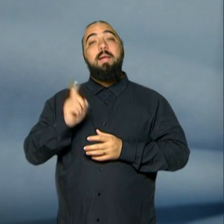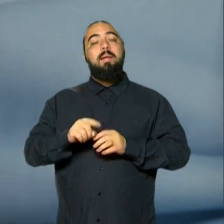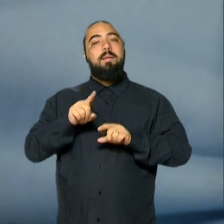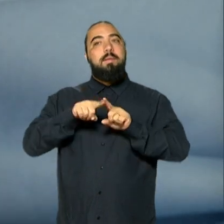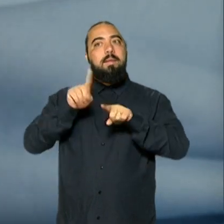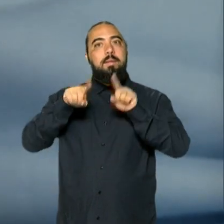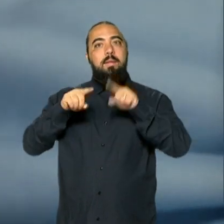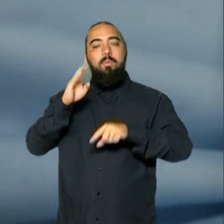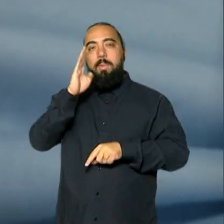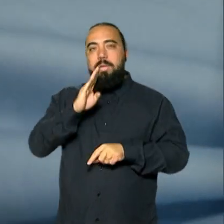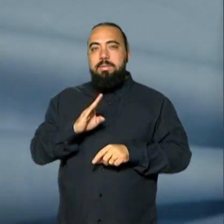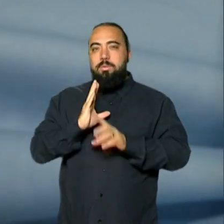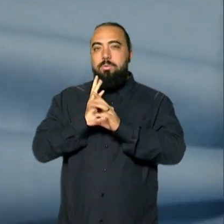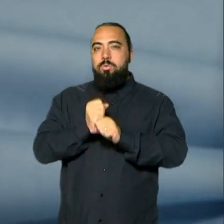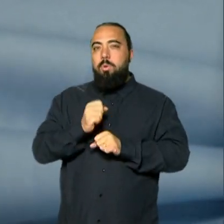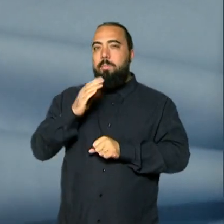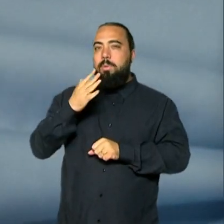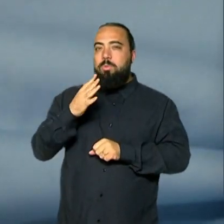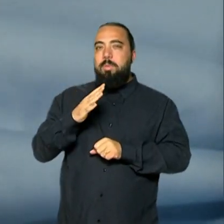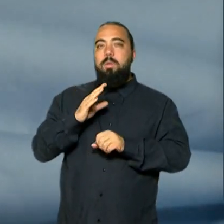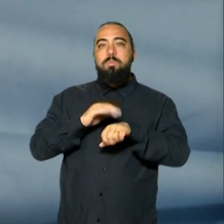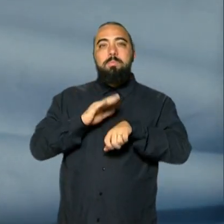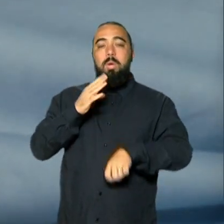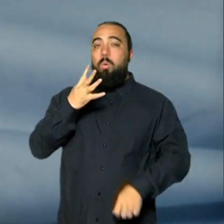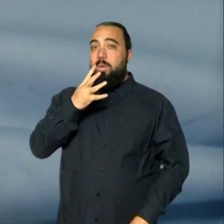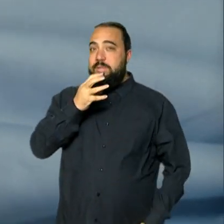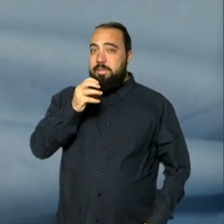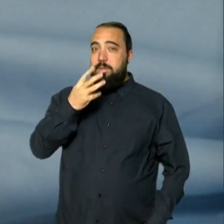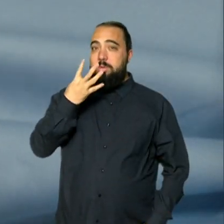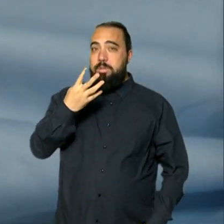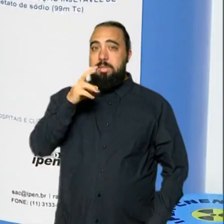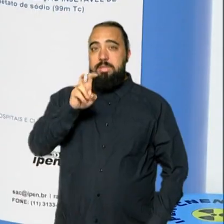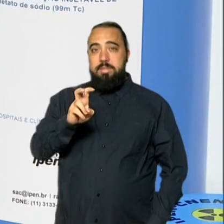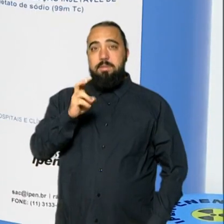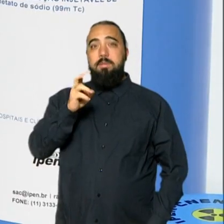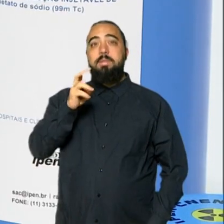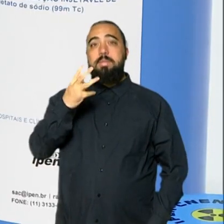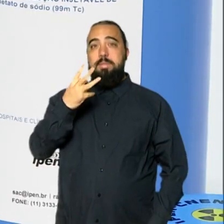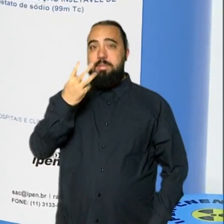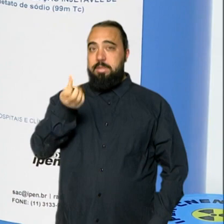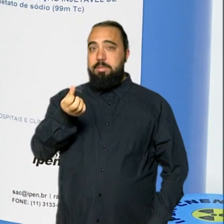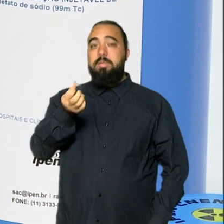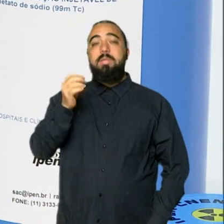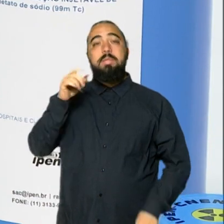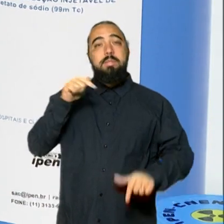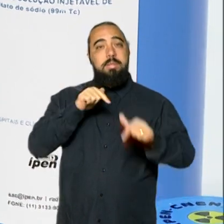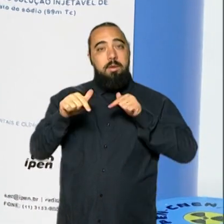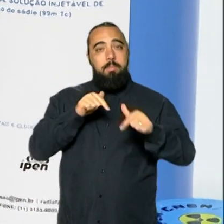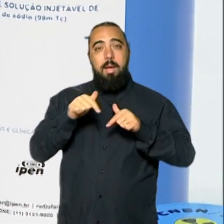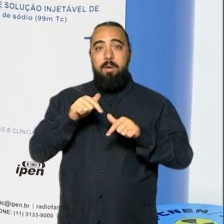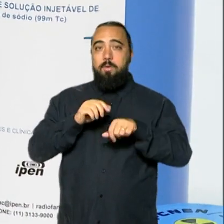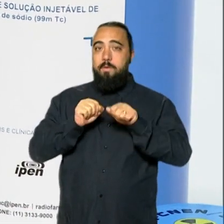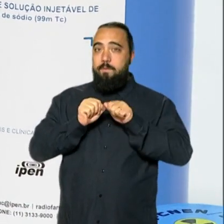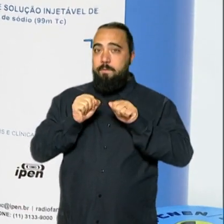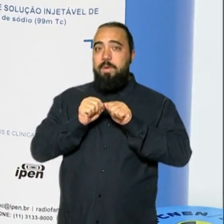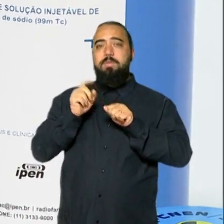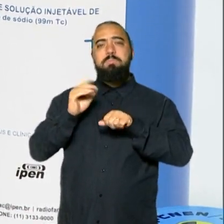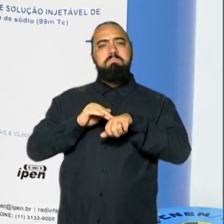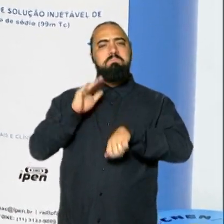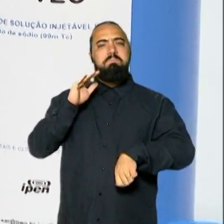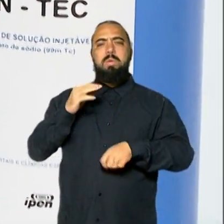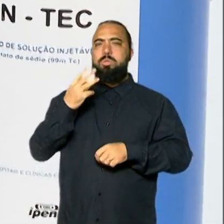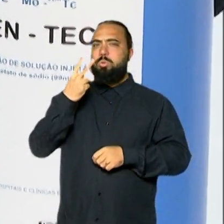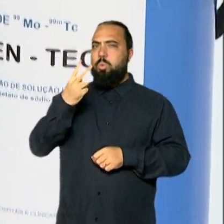possui 436 serviços relacionados à área e são realizados cerca de 2 milhões de